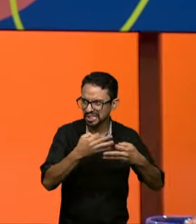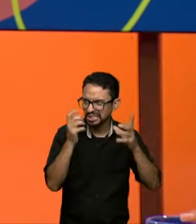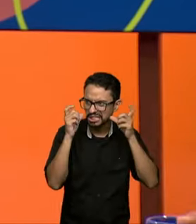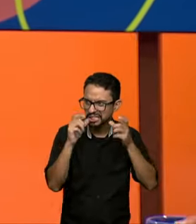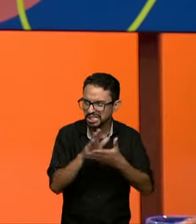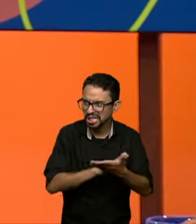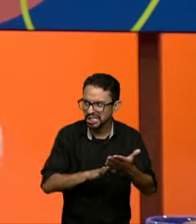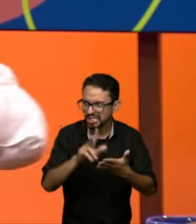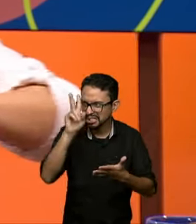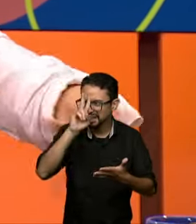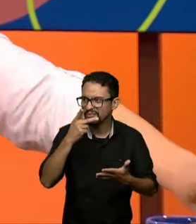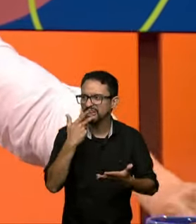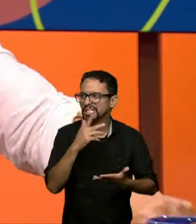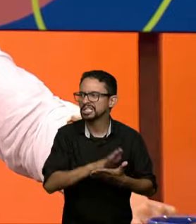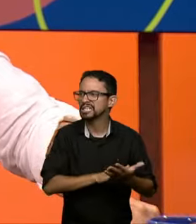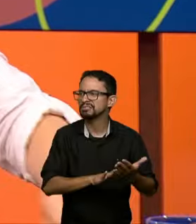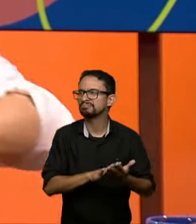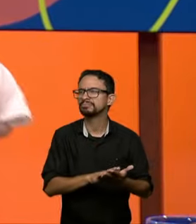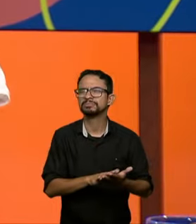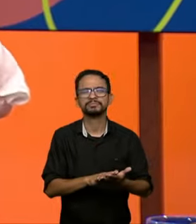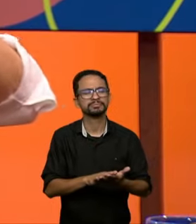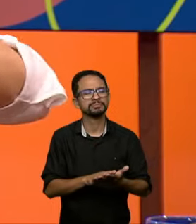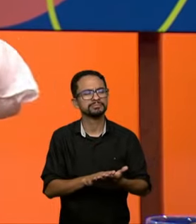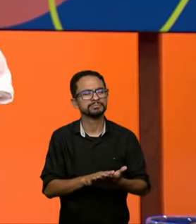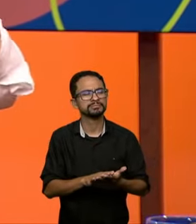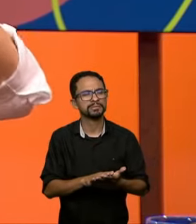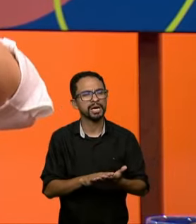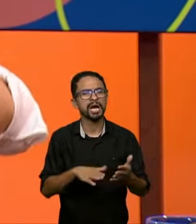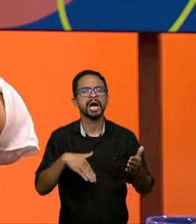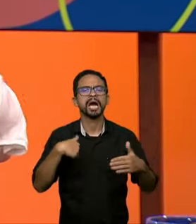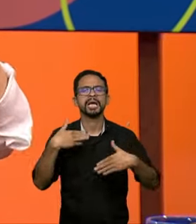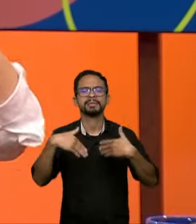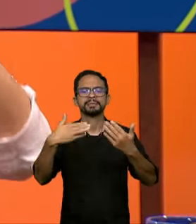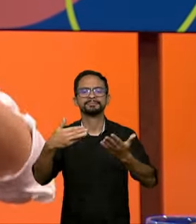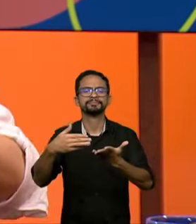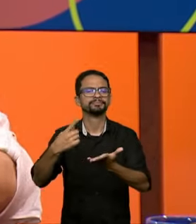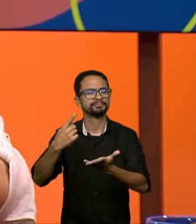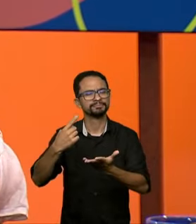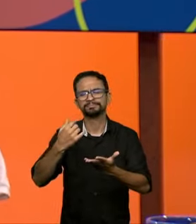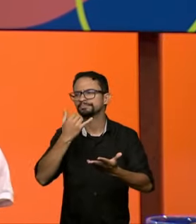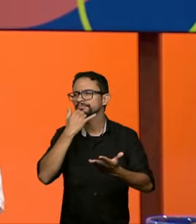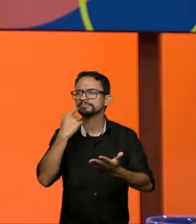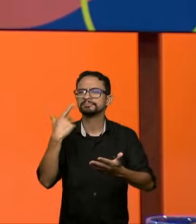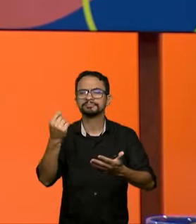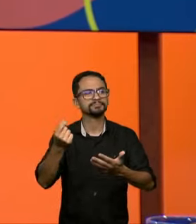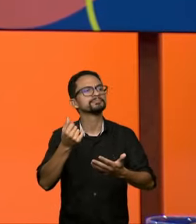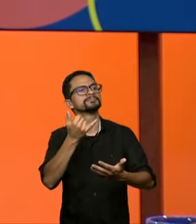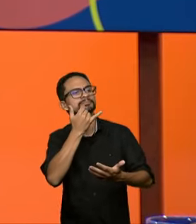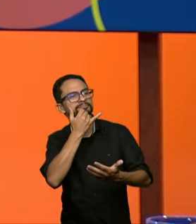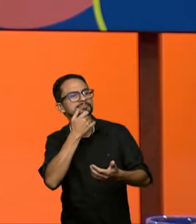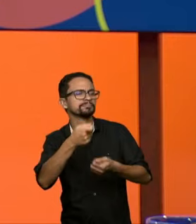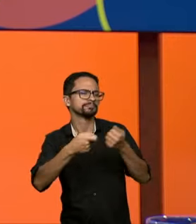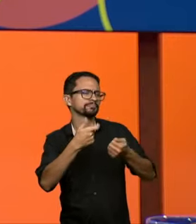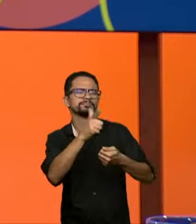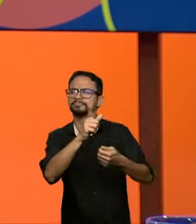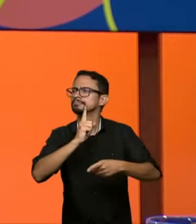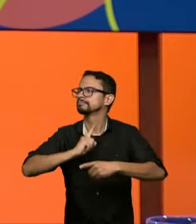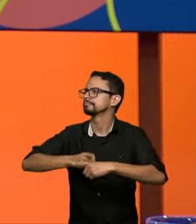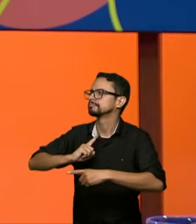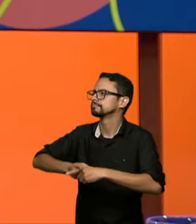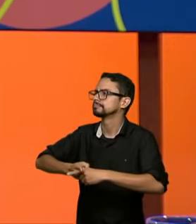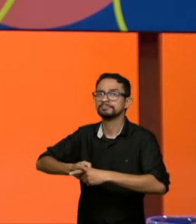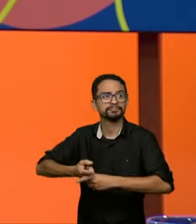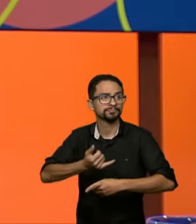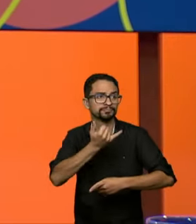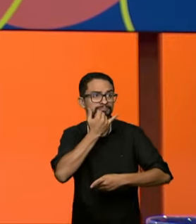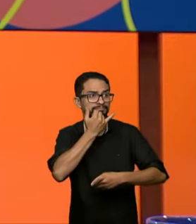não tem nada para contar. Aí, peguei ele, depois a gente indo num transporte, não sei se você já estava indo embora, eu falei, eu preciso te dar outra entrevista. Ele falou, por quê? Eu falei, porque eu não